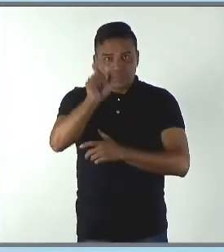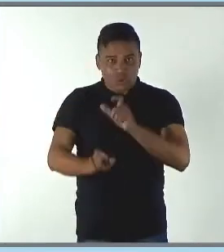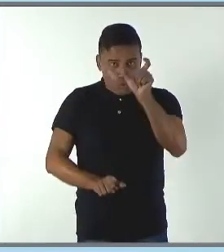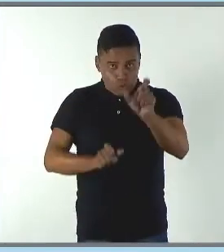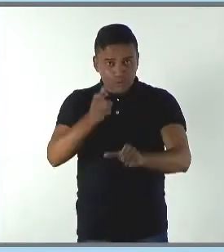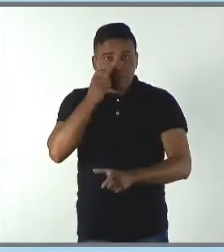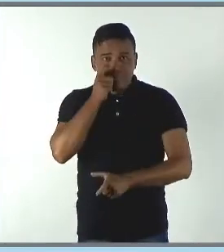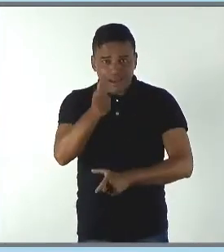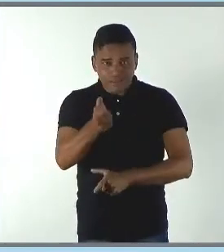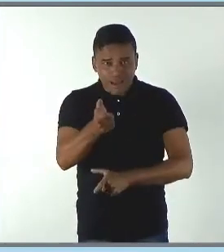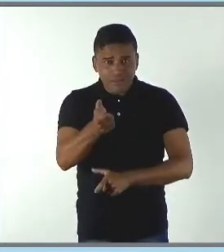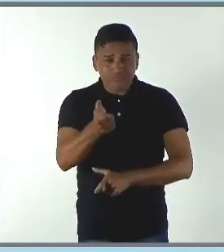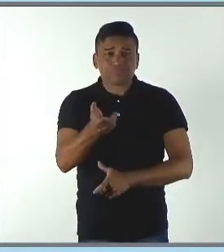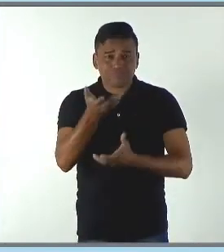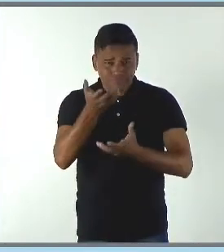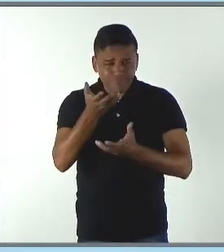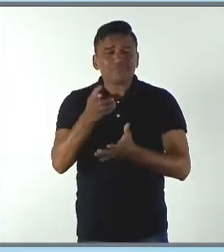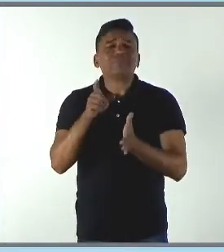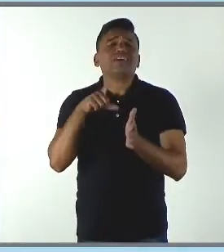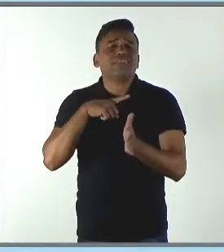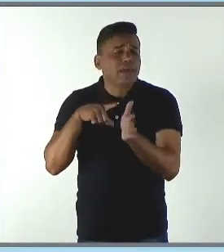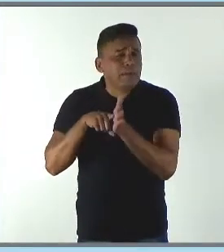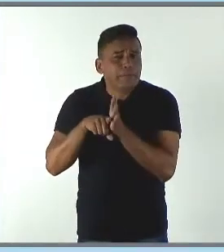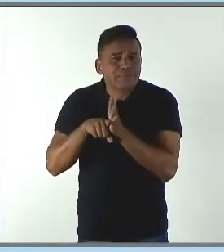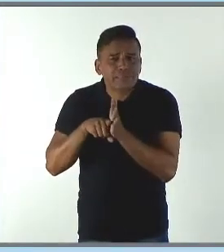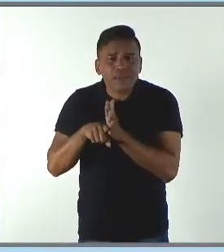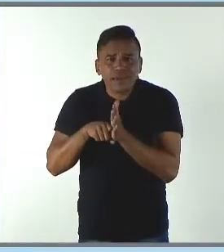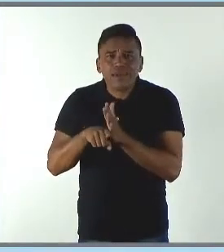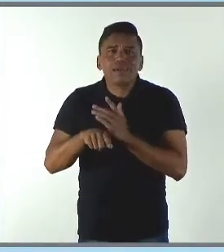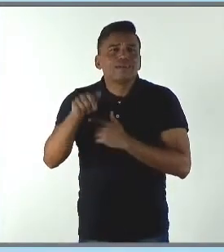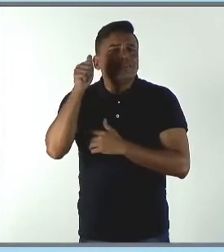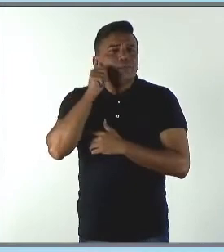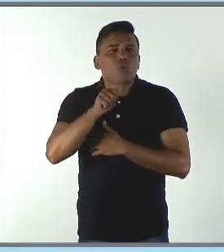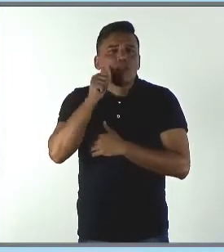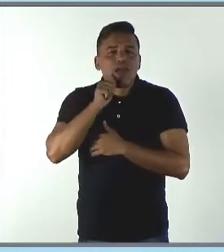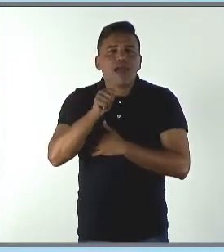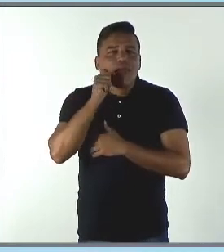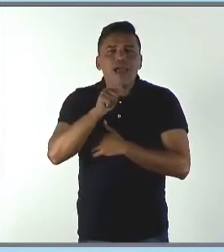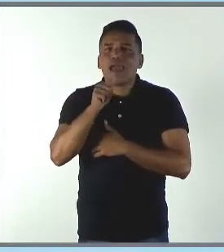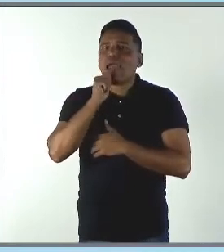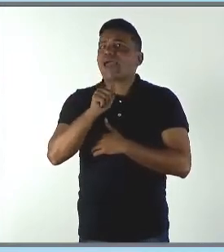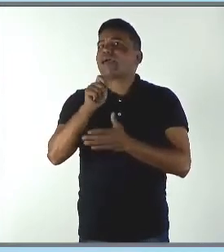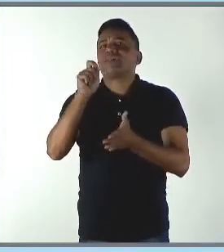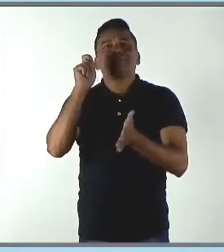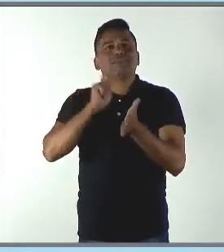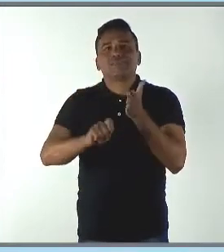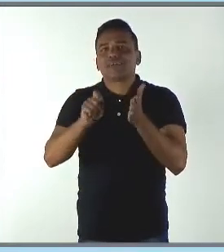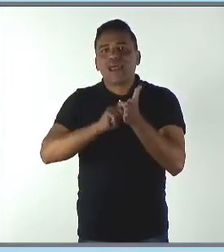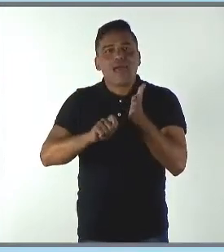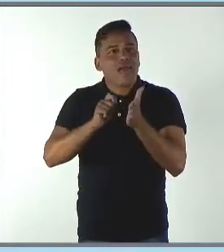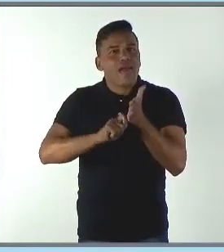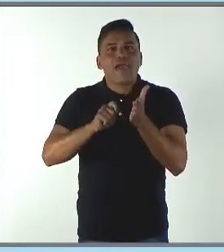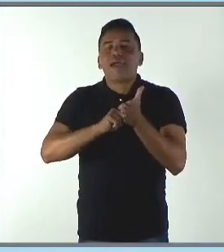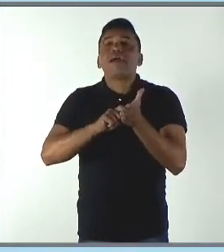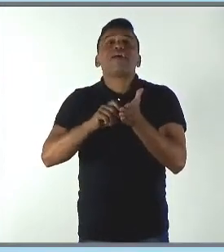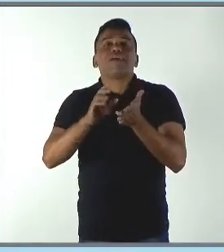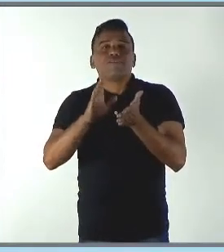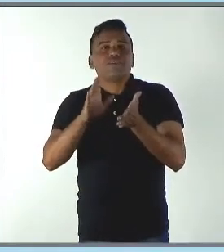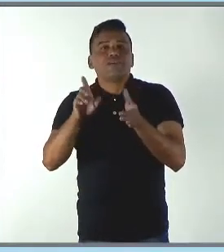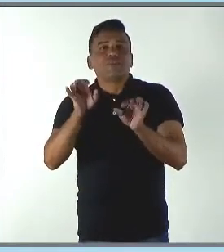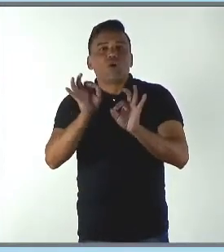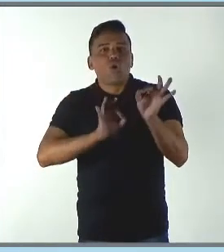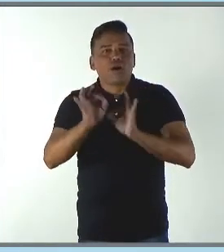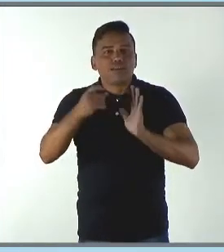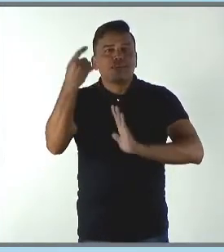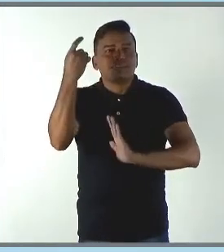já há trabalhos sobre mulheres editoras brasileiras, já há trabalhos sobre pessoas negras editoras,